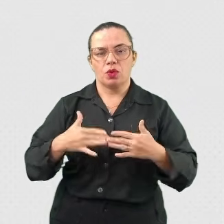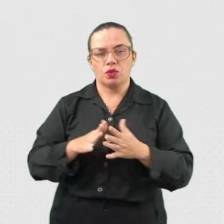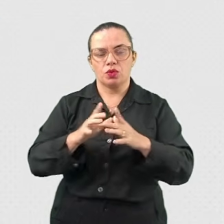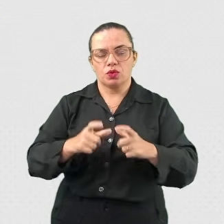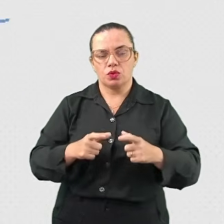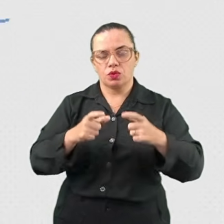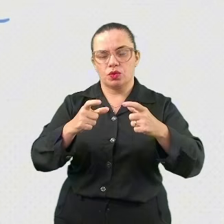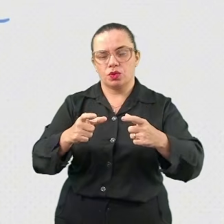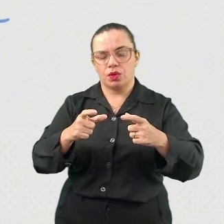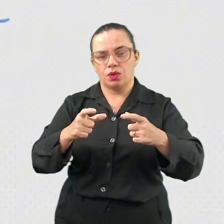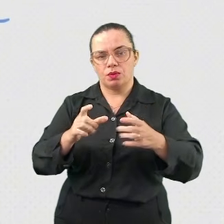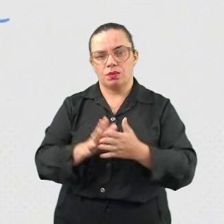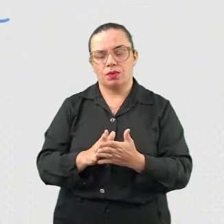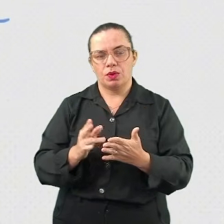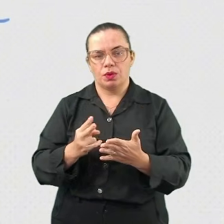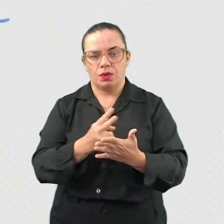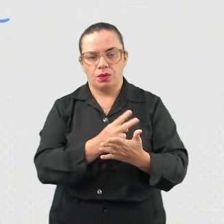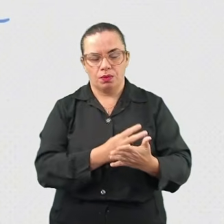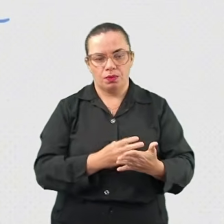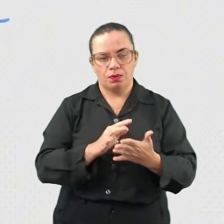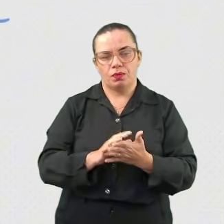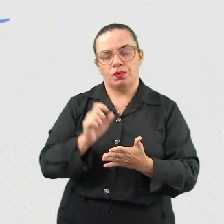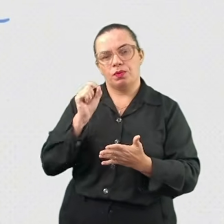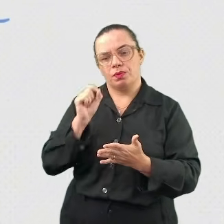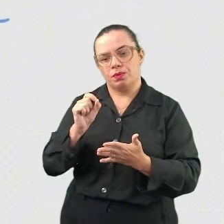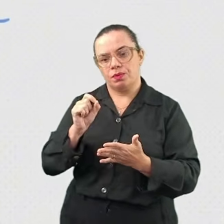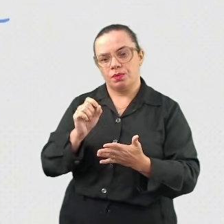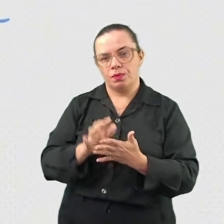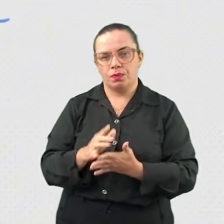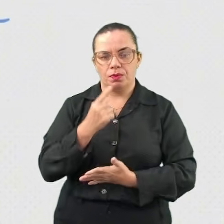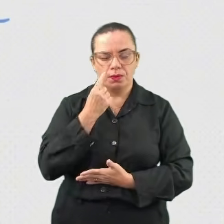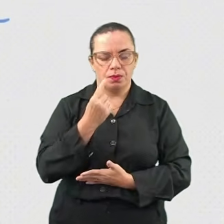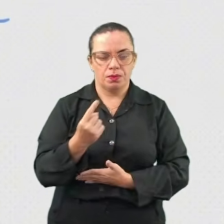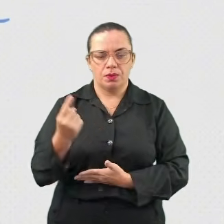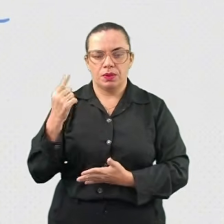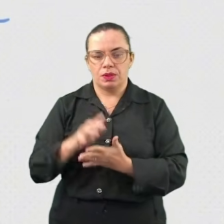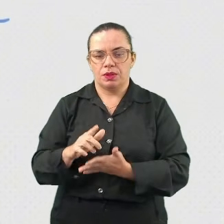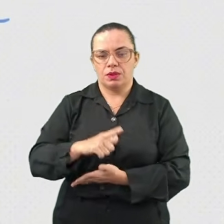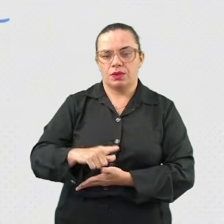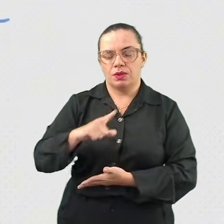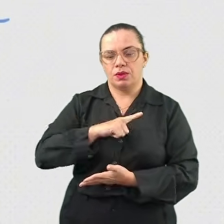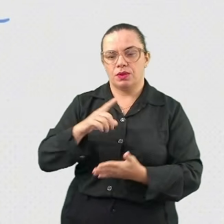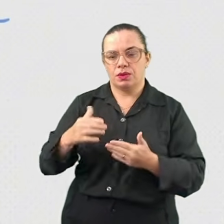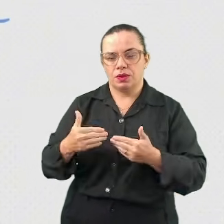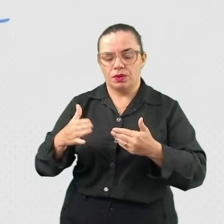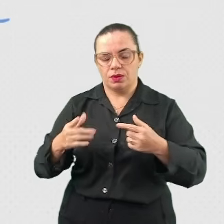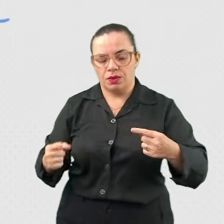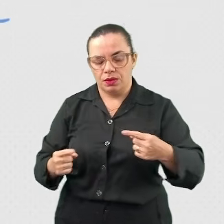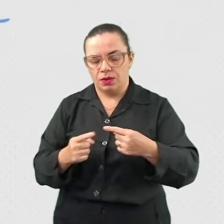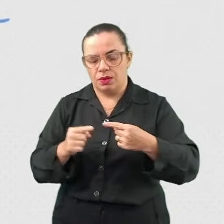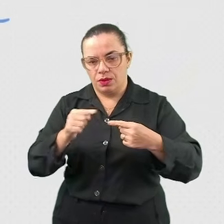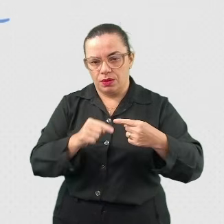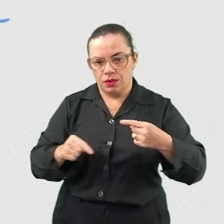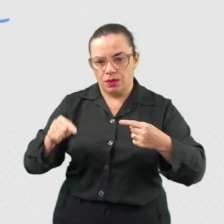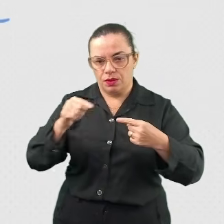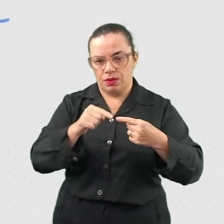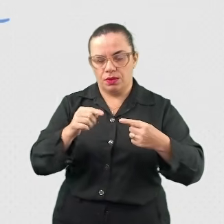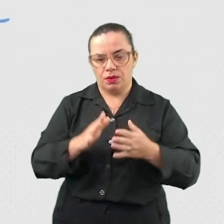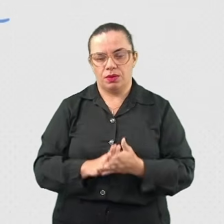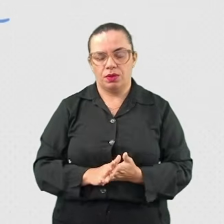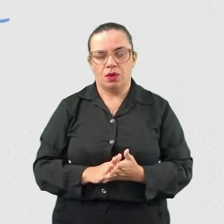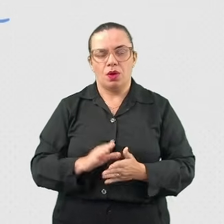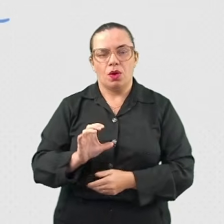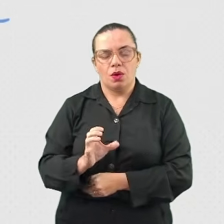localizado aí os ângulos externos, turma? Olha, veja só, para eu obter um ângulo externo, eu tenho que prolongar um lado, como